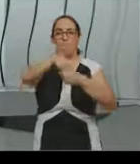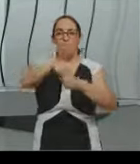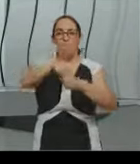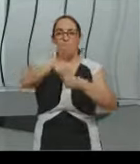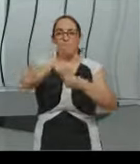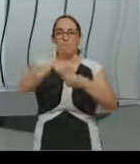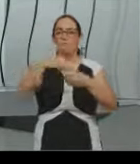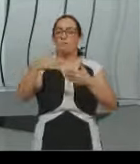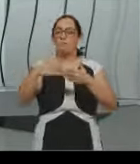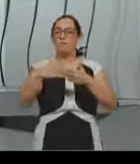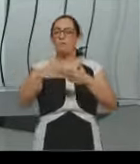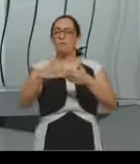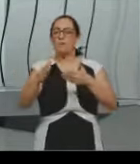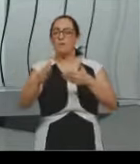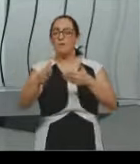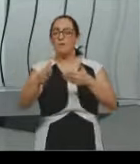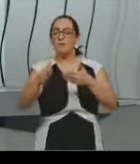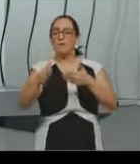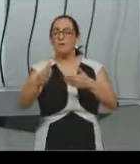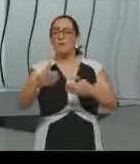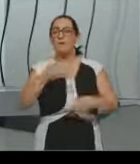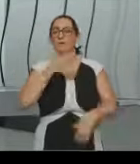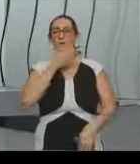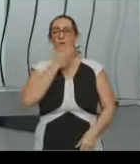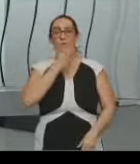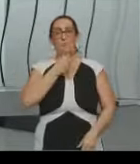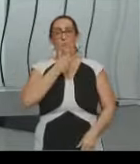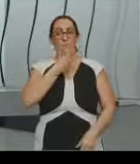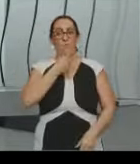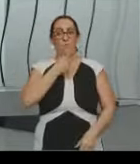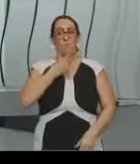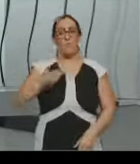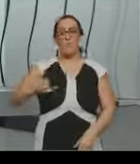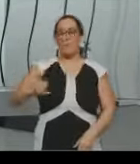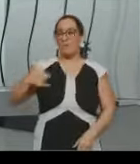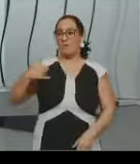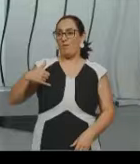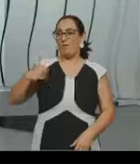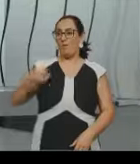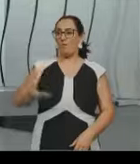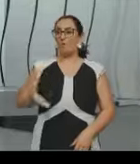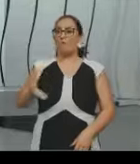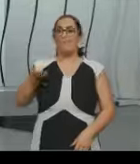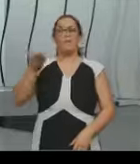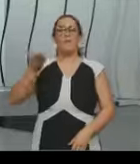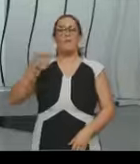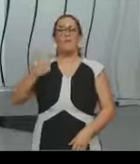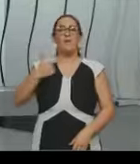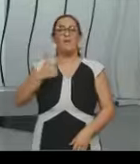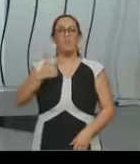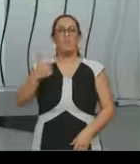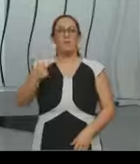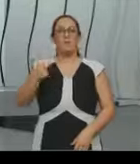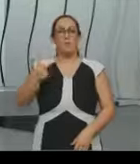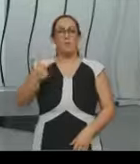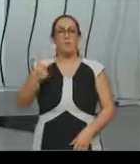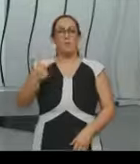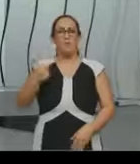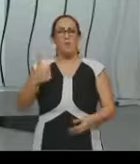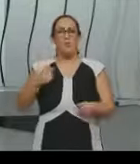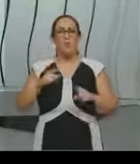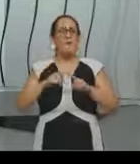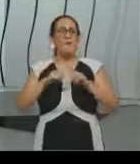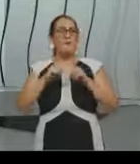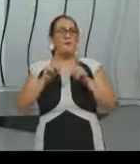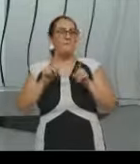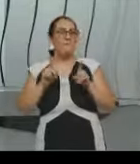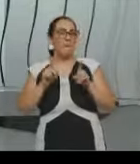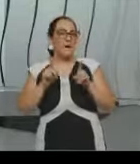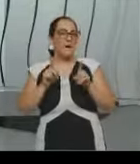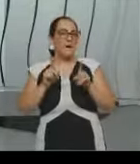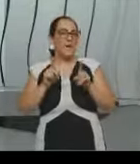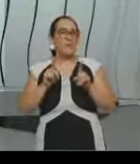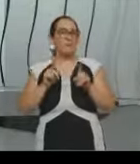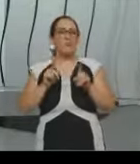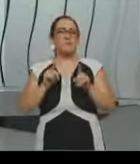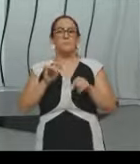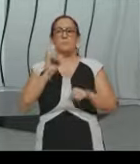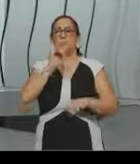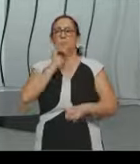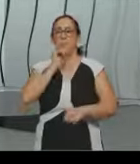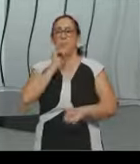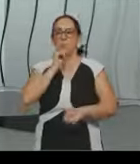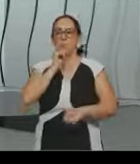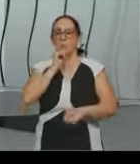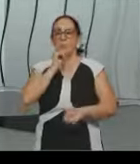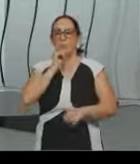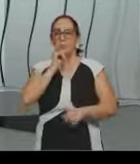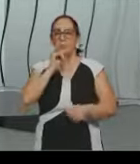mas homens maiores de 21 anos que podiam participar. E aí a gente tem a exceção. Como a gente costuma dizer, muitas vezes, nesses conceitos